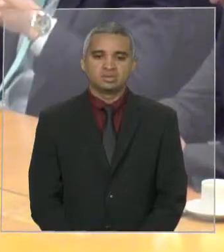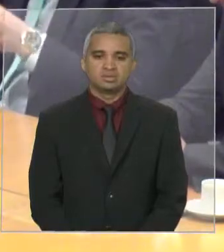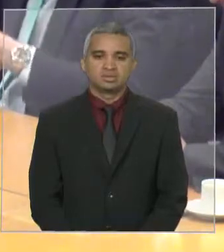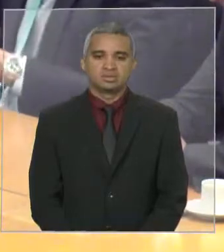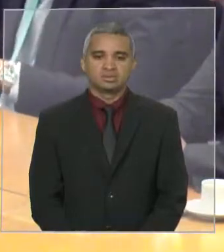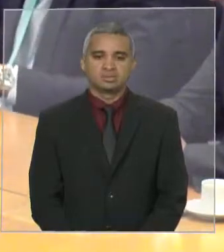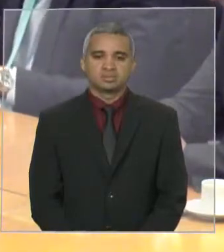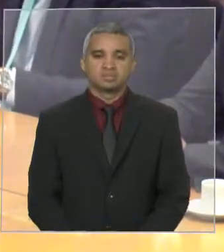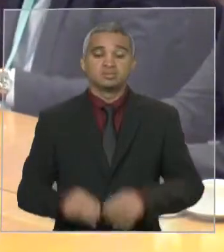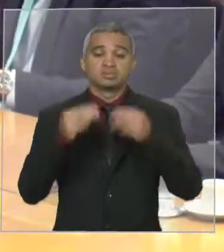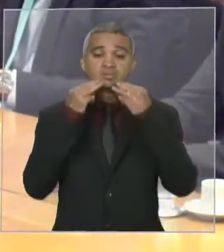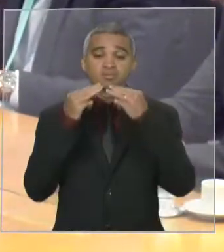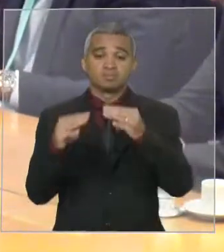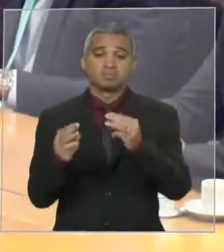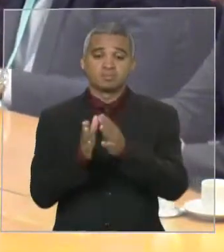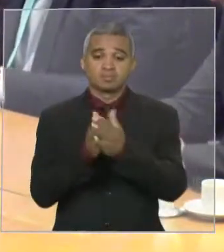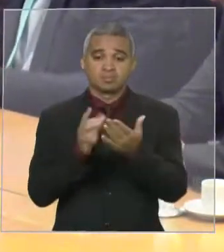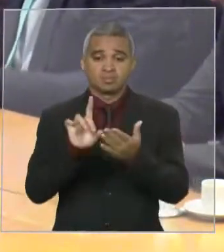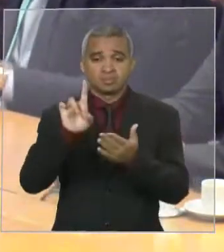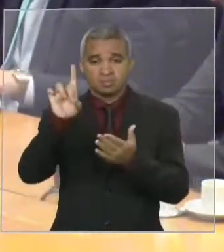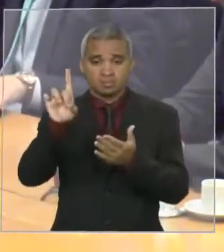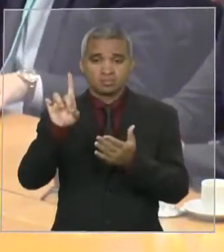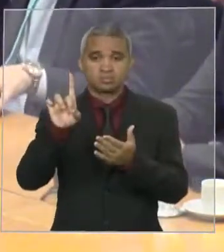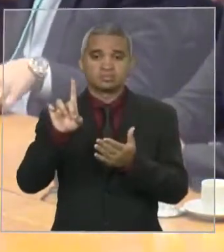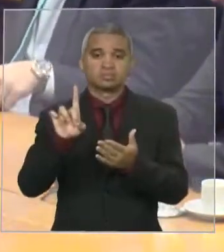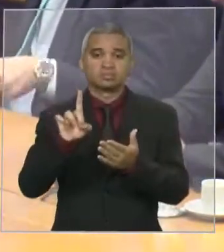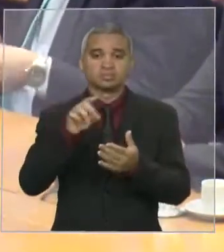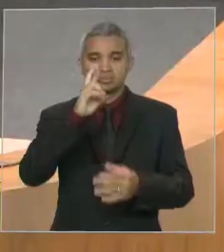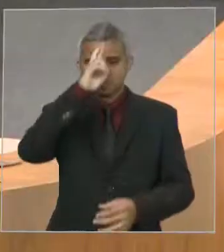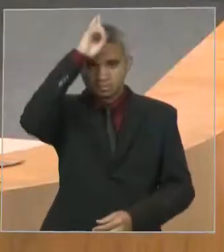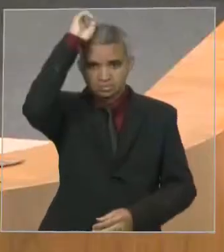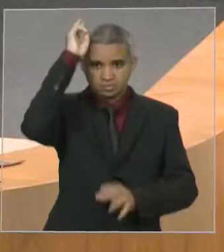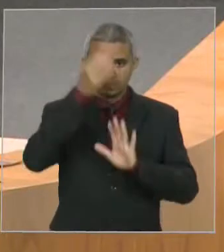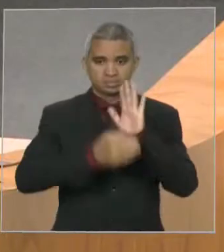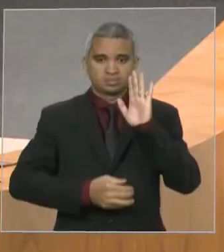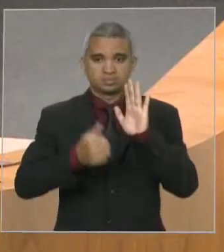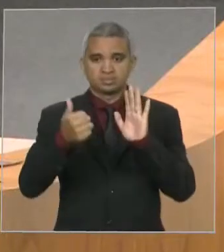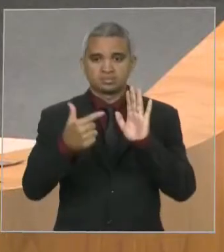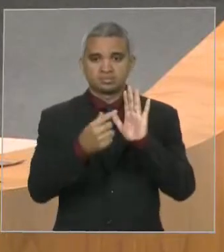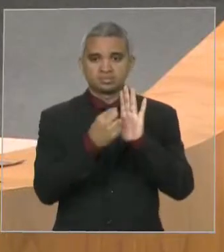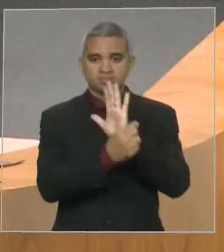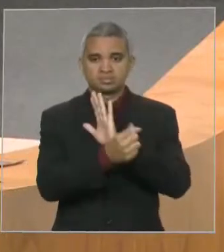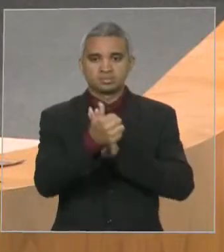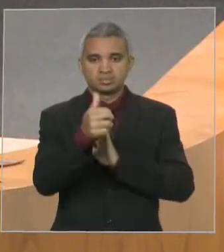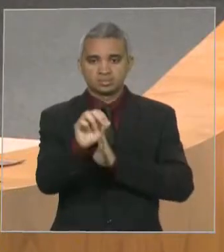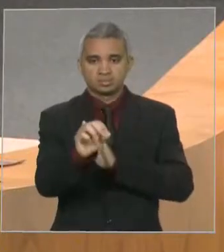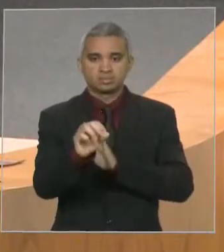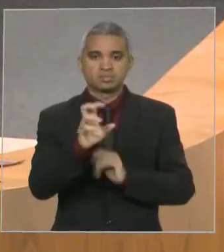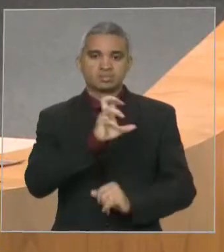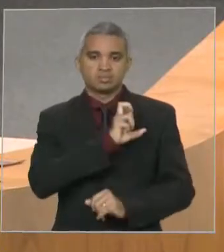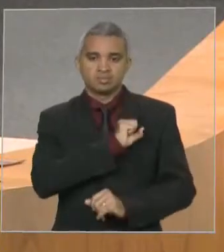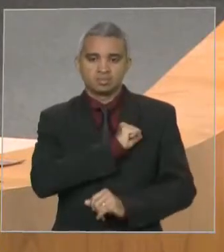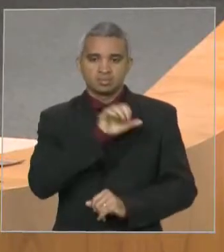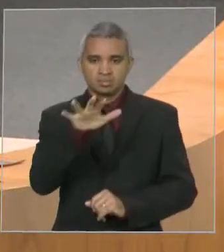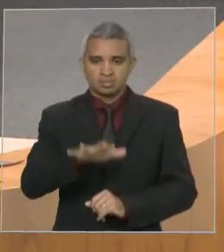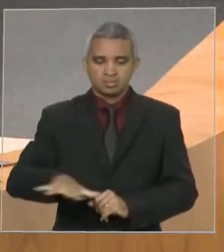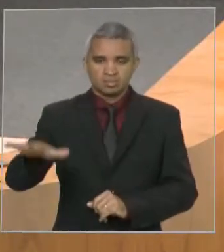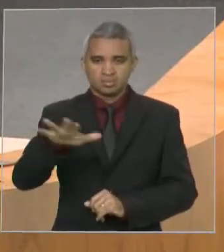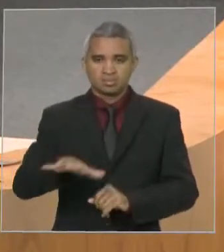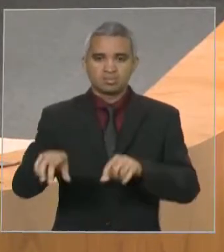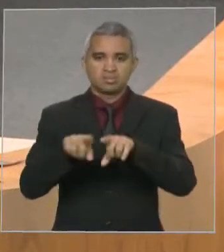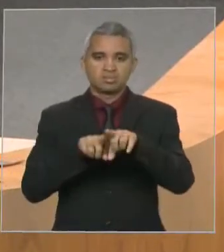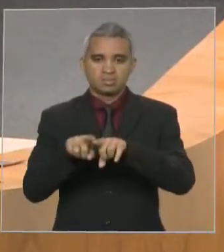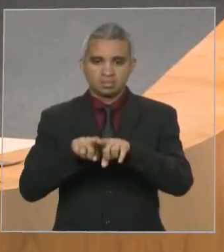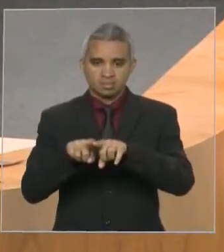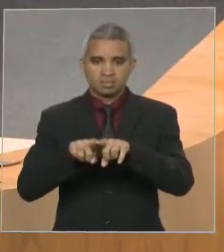Mensagem bíblica, reiterando aqui a leitura, Romanos 12, 10. Amem uns aos outros como o amor de irmãos em Cristo